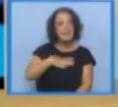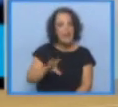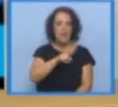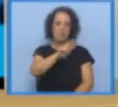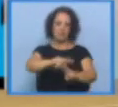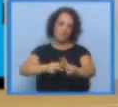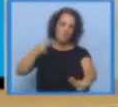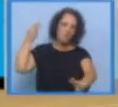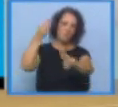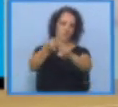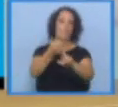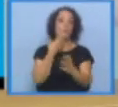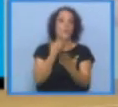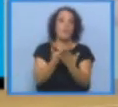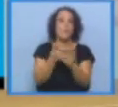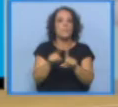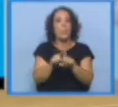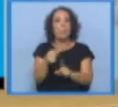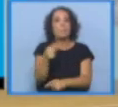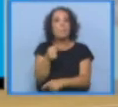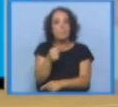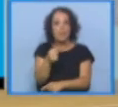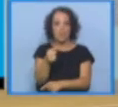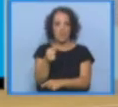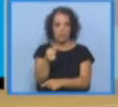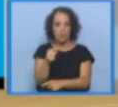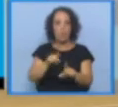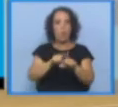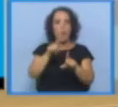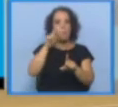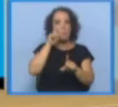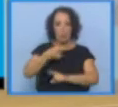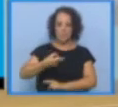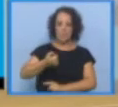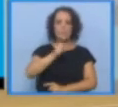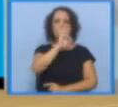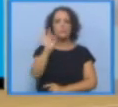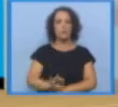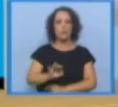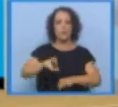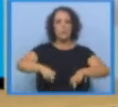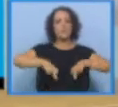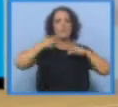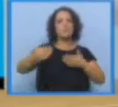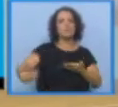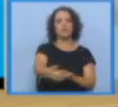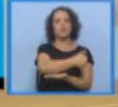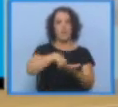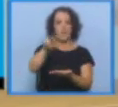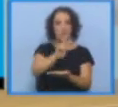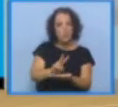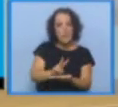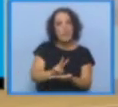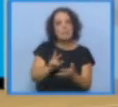para garantir que, pelo menos, a fonte que garante 95% da riqueza da Venezuela seja um